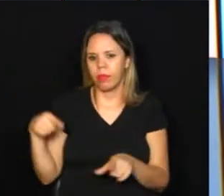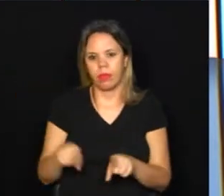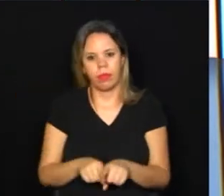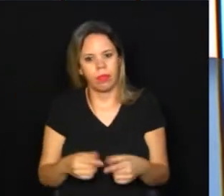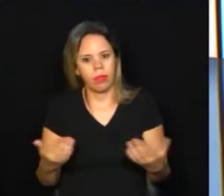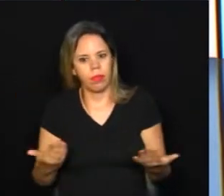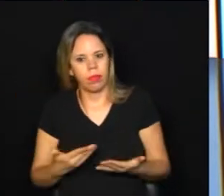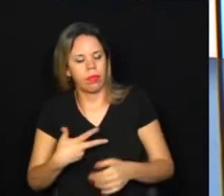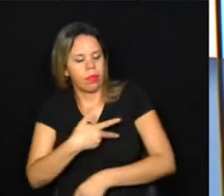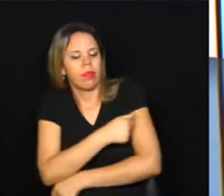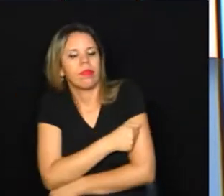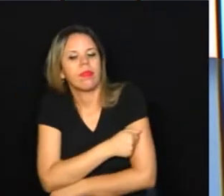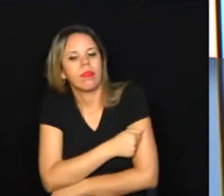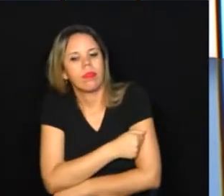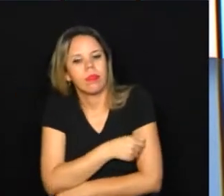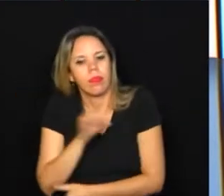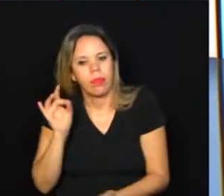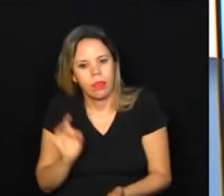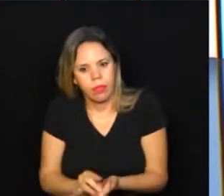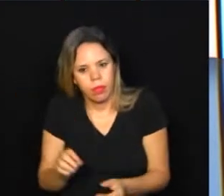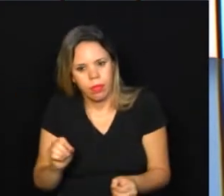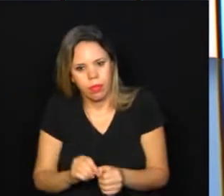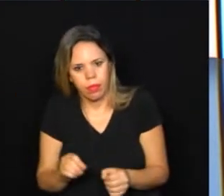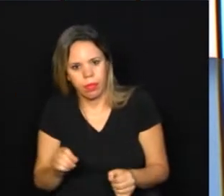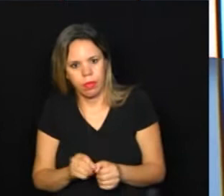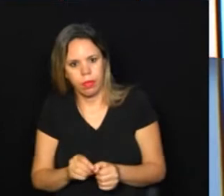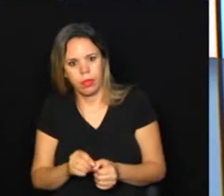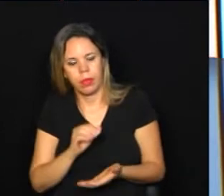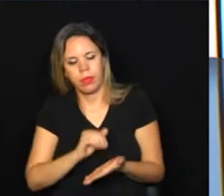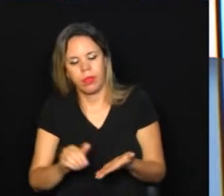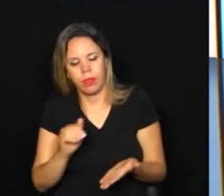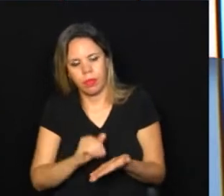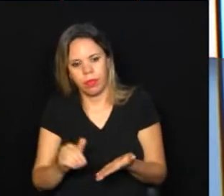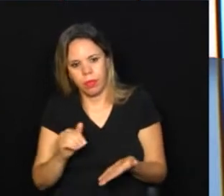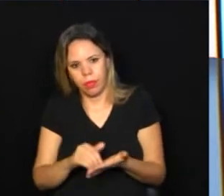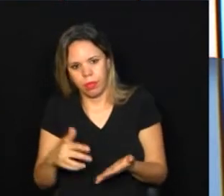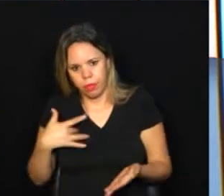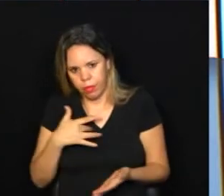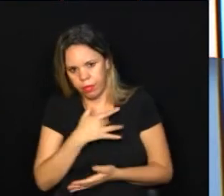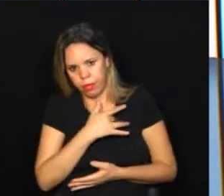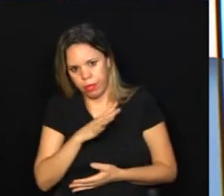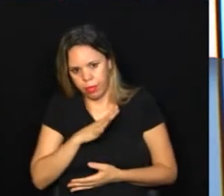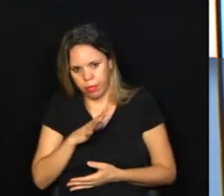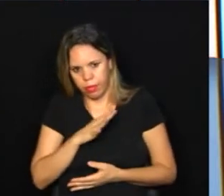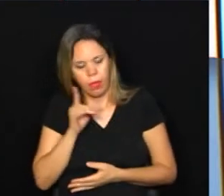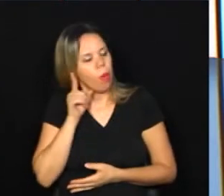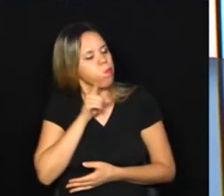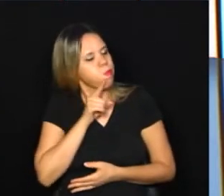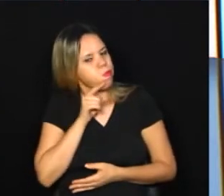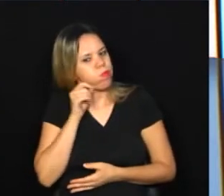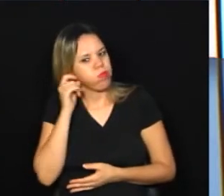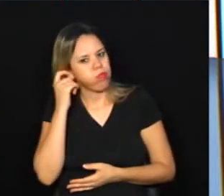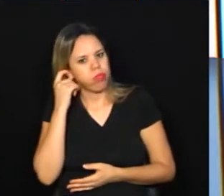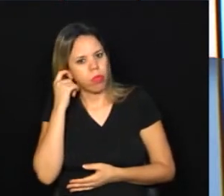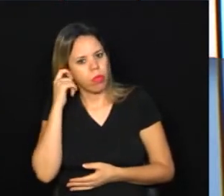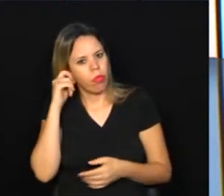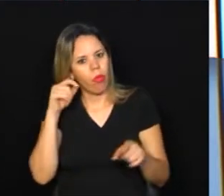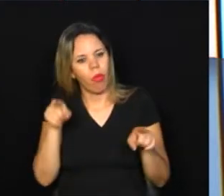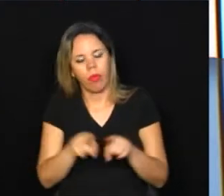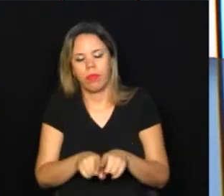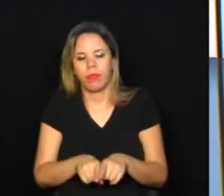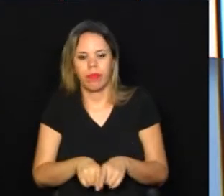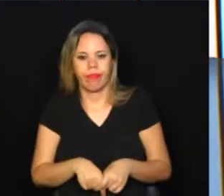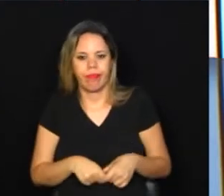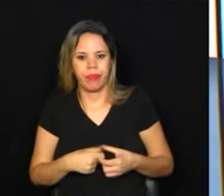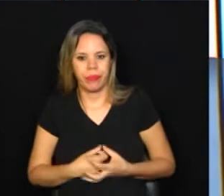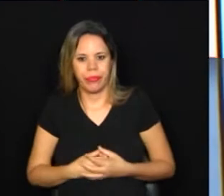agora a vacinação está sendo realizada na Secretaria de Saúde da cidade de Americana. E também, olha,